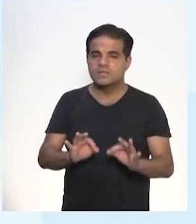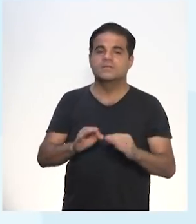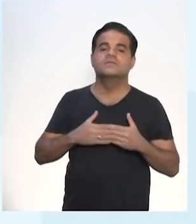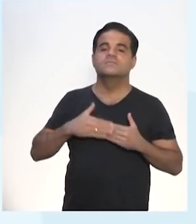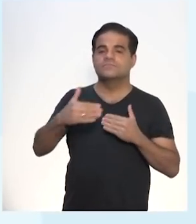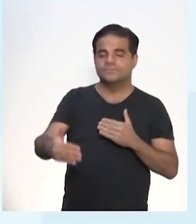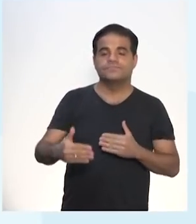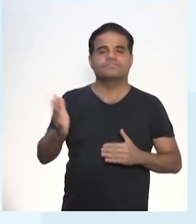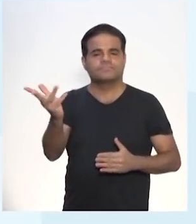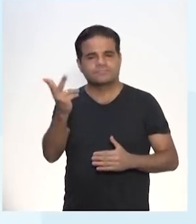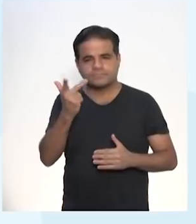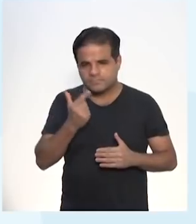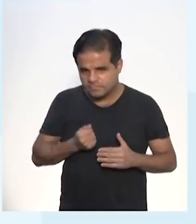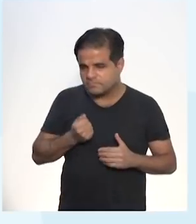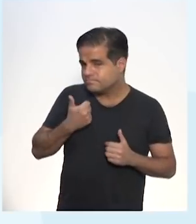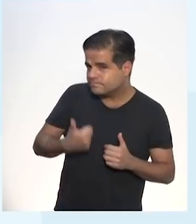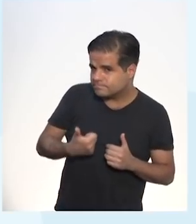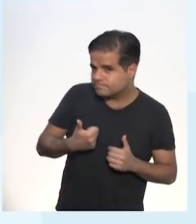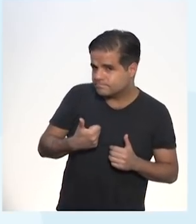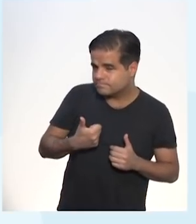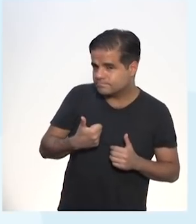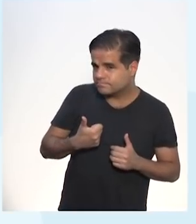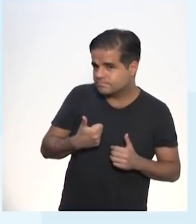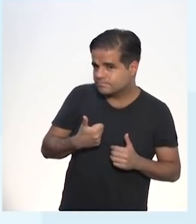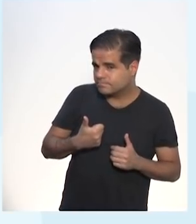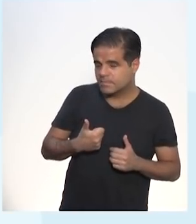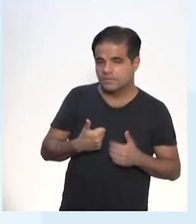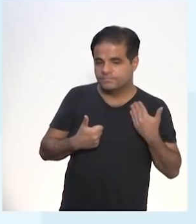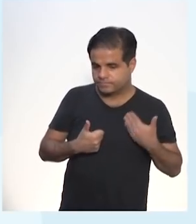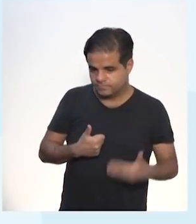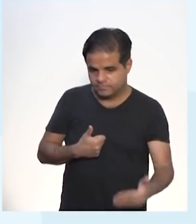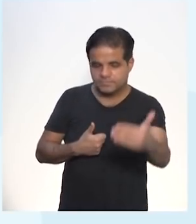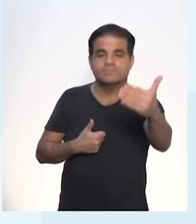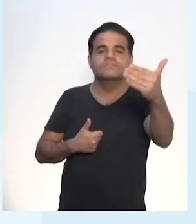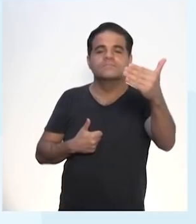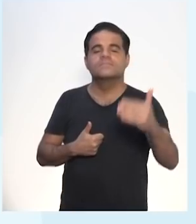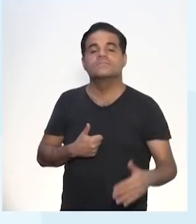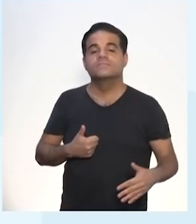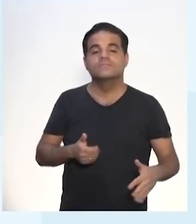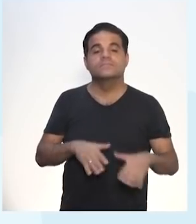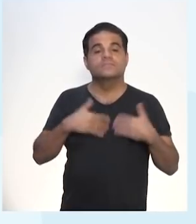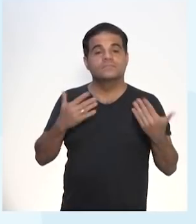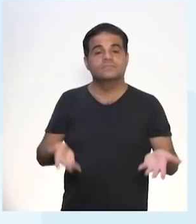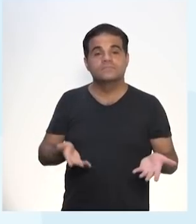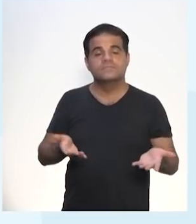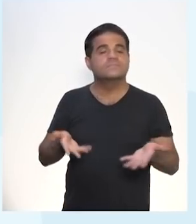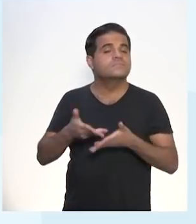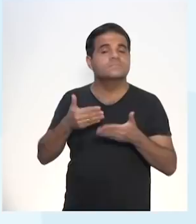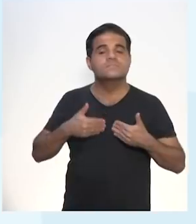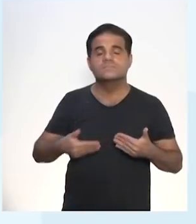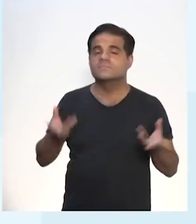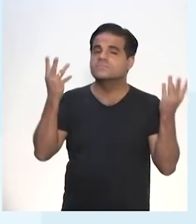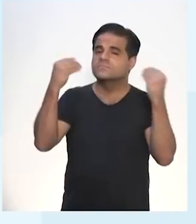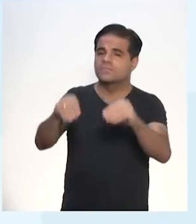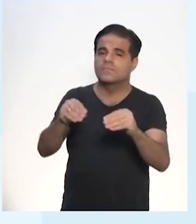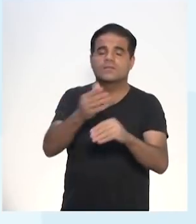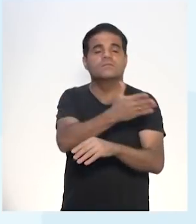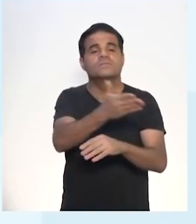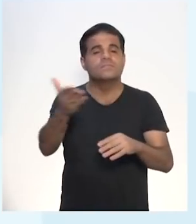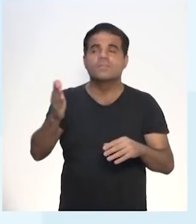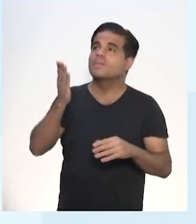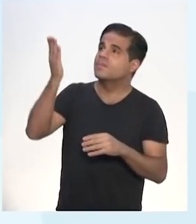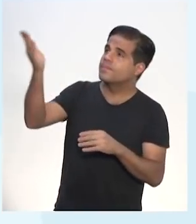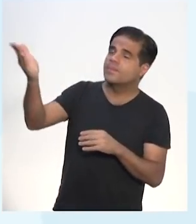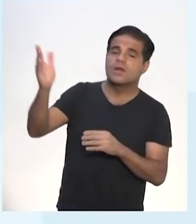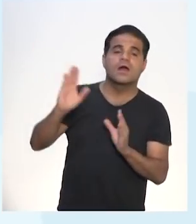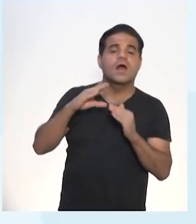de persuadir, certo? Então, Exato. um dos Persuasão. elementos é a persuasão. Agora, nós vamos jogar para vocês. A quem